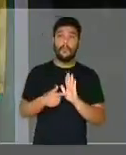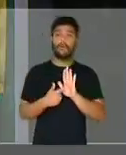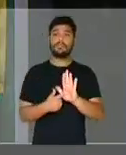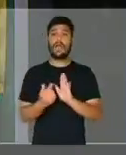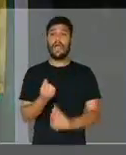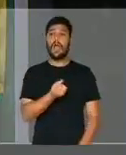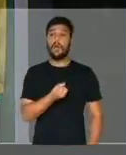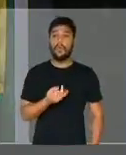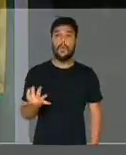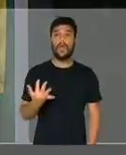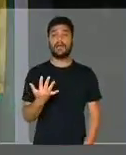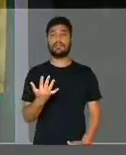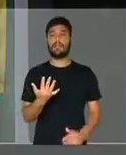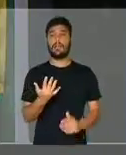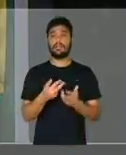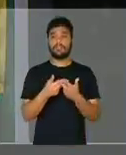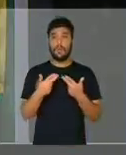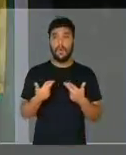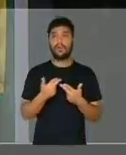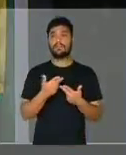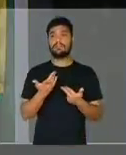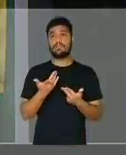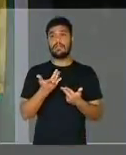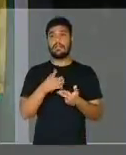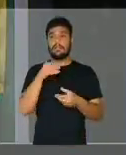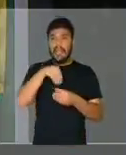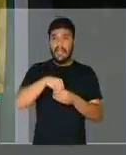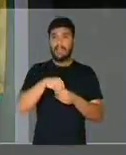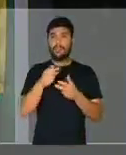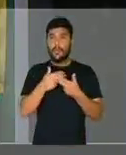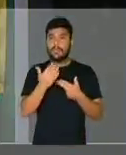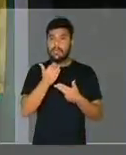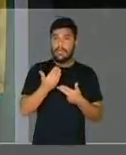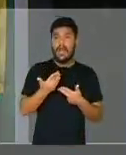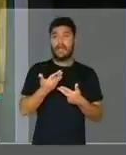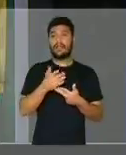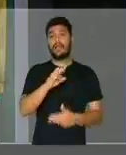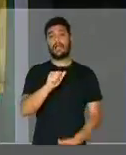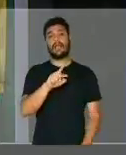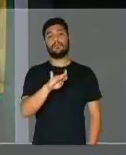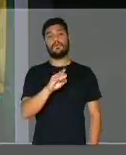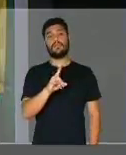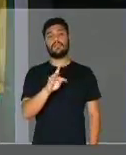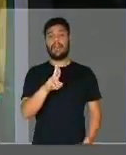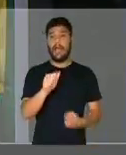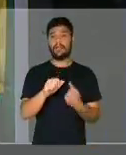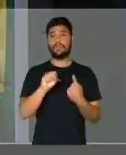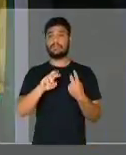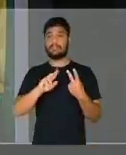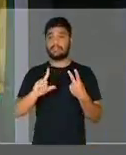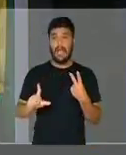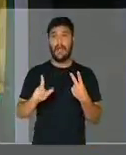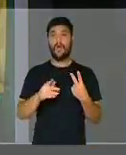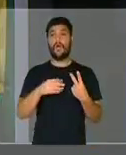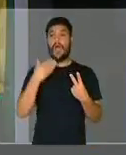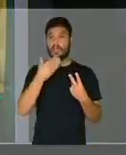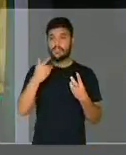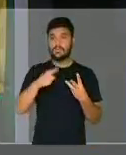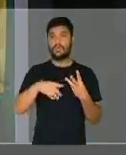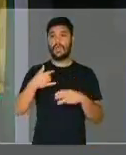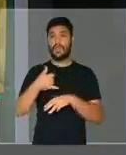potencialmente comprometedores de uma dieta saudável, como carboidratos, sal, açúcar